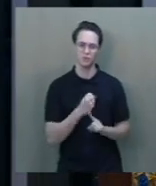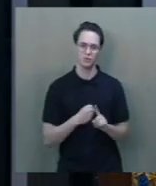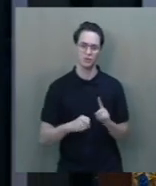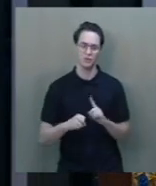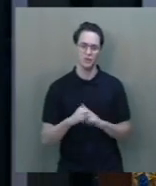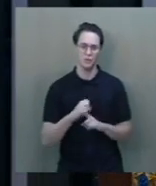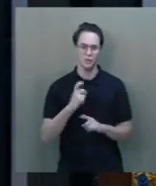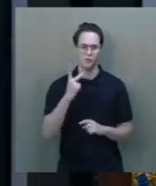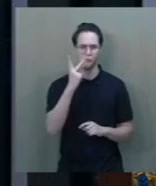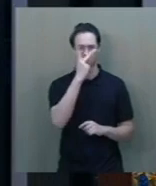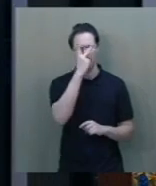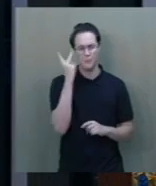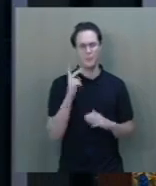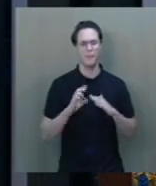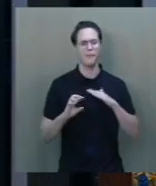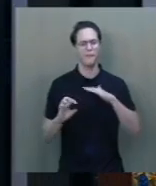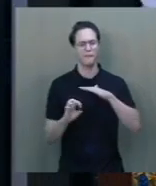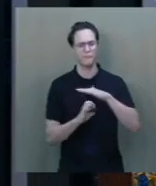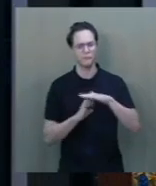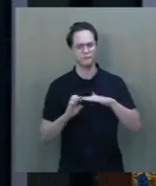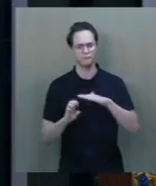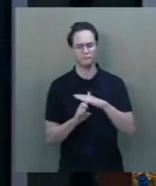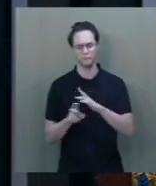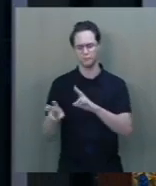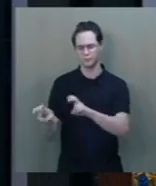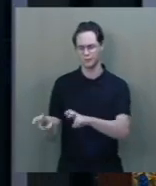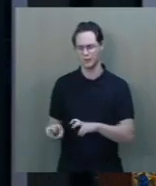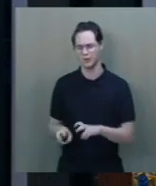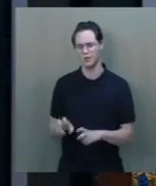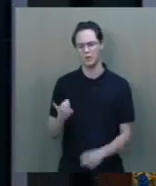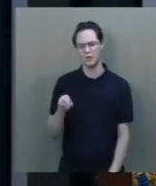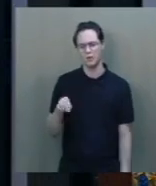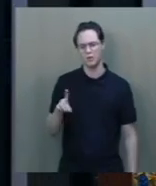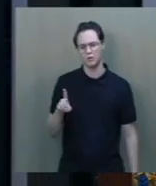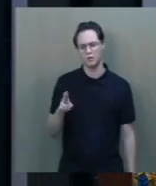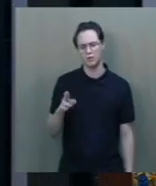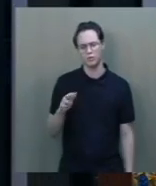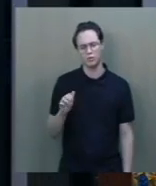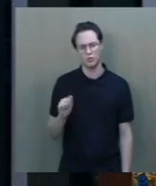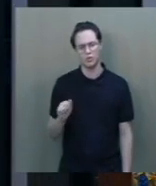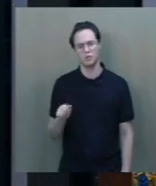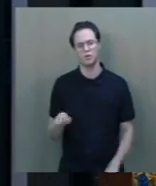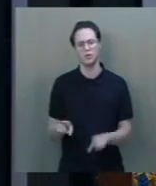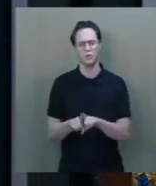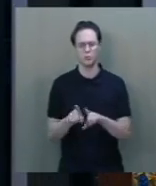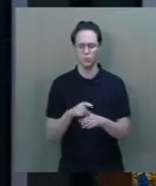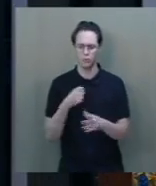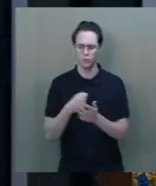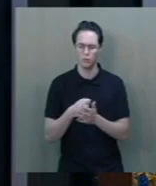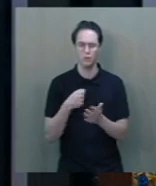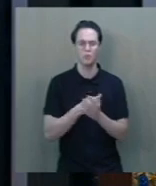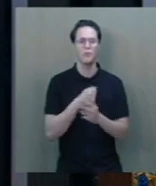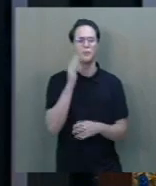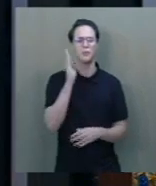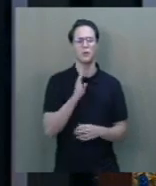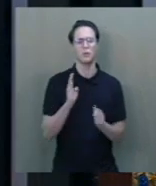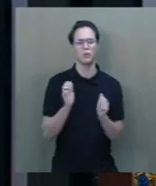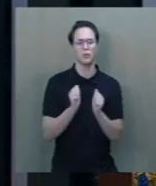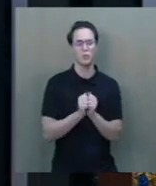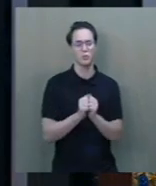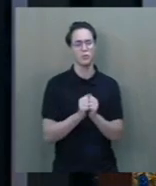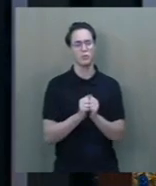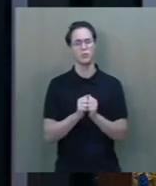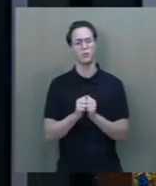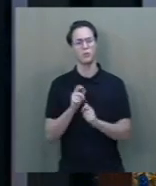do Brasil, da agropecuária, da indústria e do comércio. Seguirei pela luta pelo Brasil e pelos brasileiros. Eu não vou